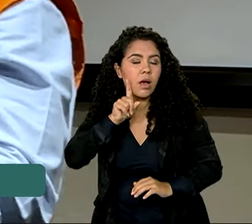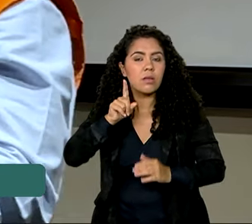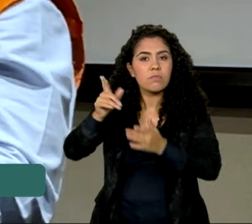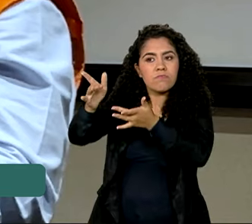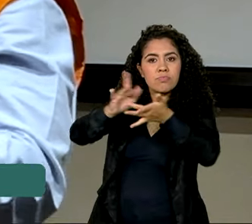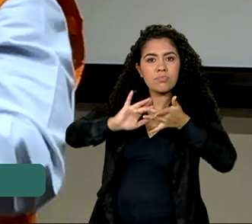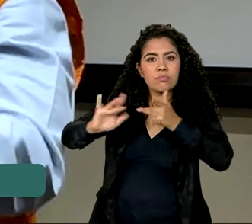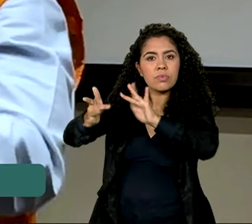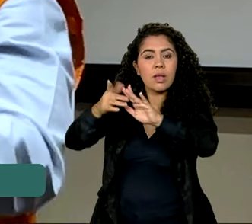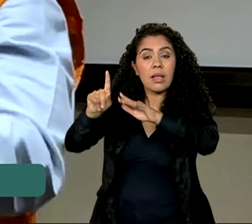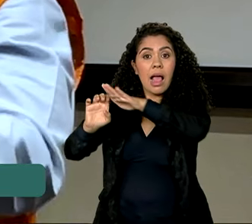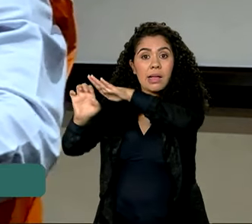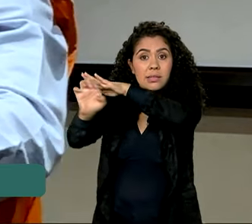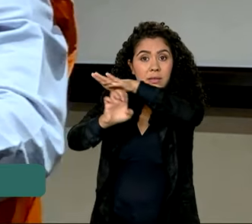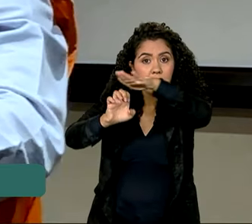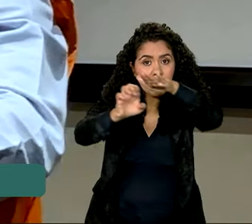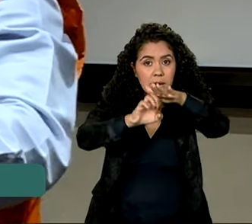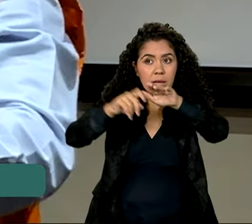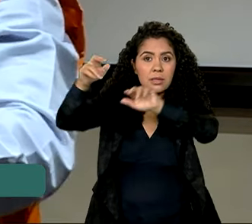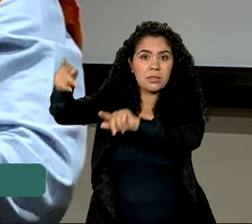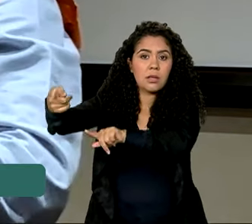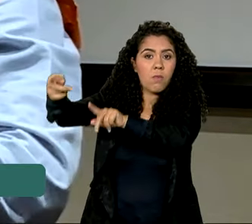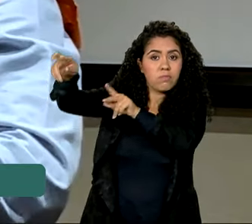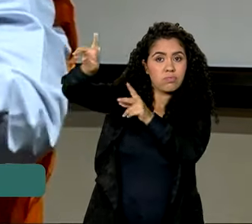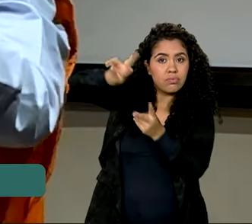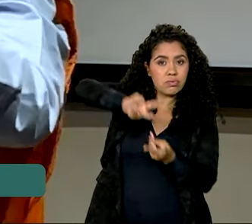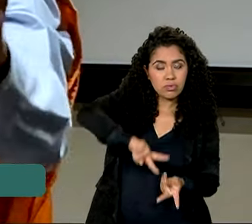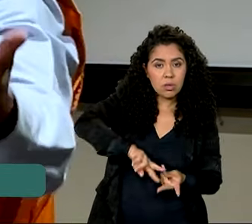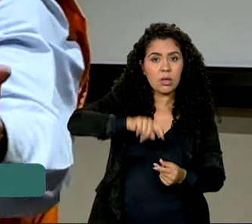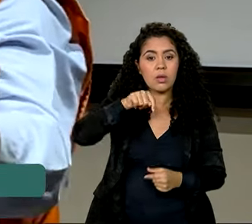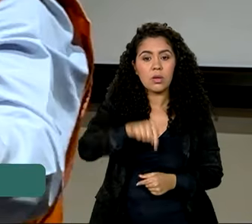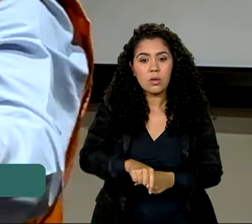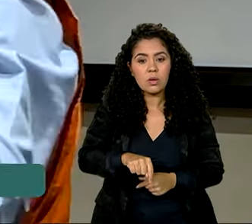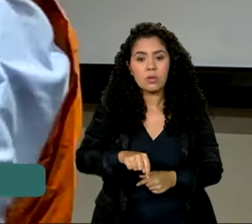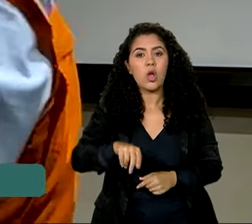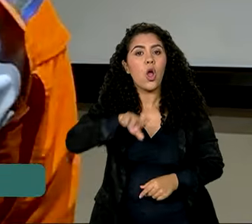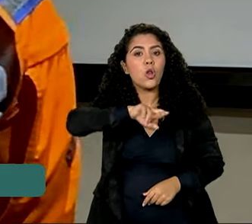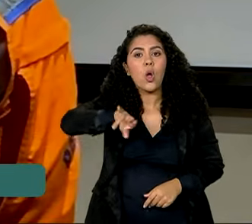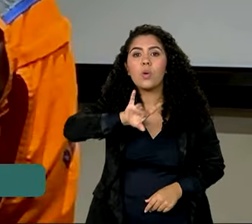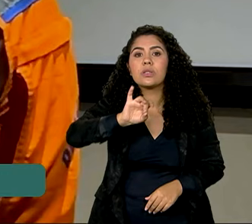empresas fornecedoras entendam que não se trata de mais